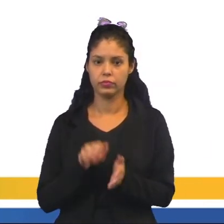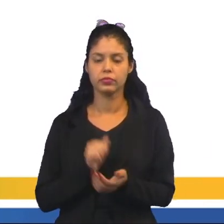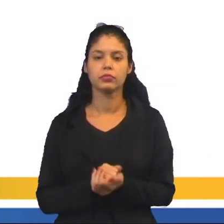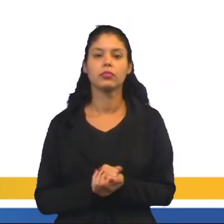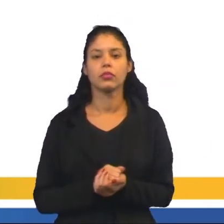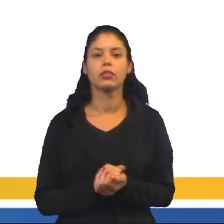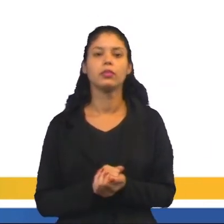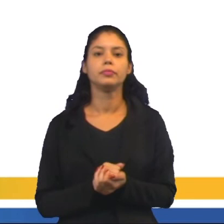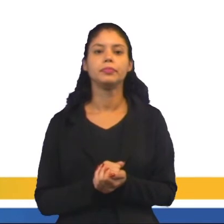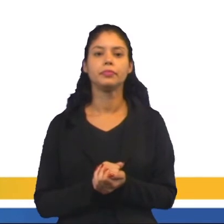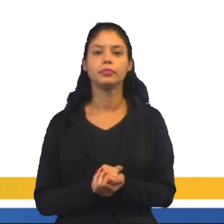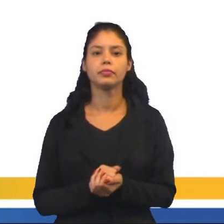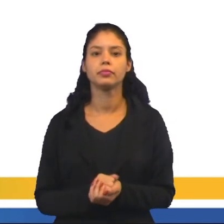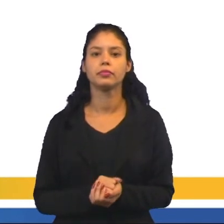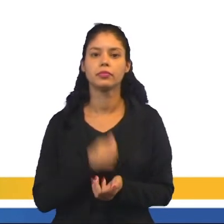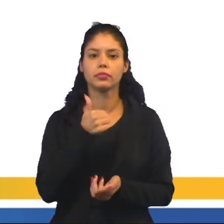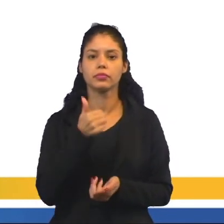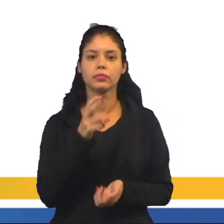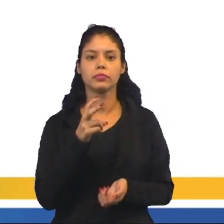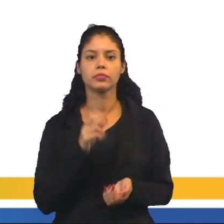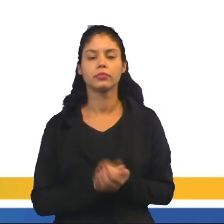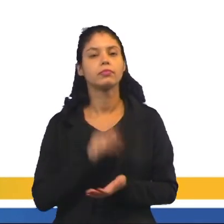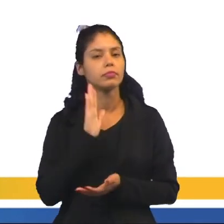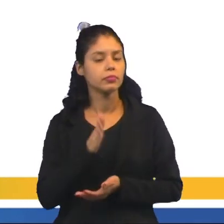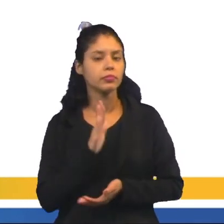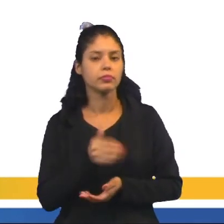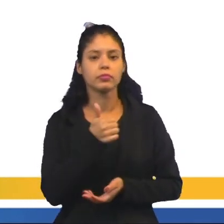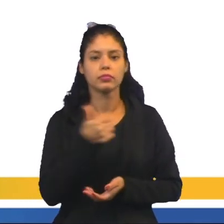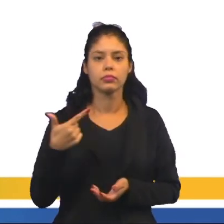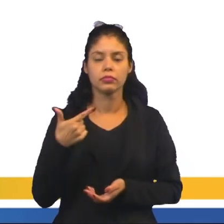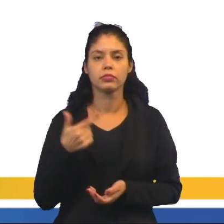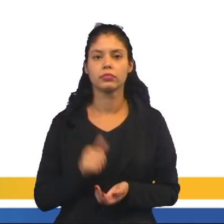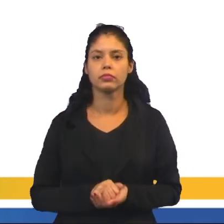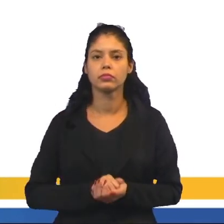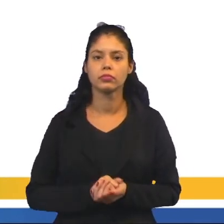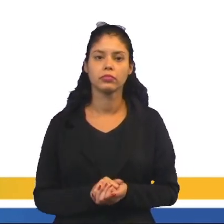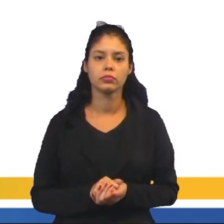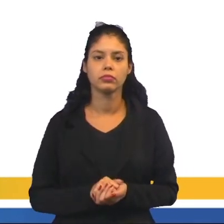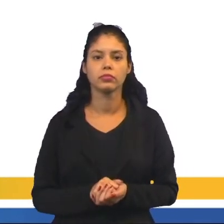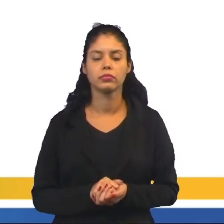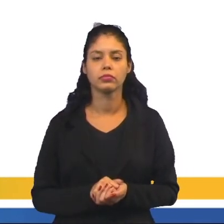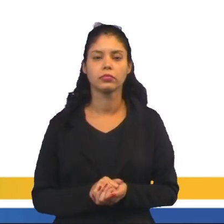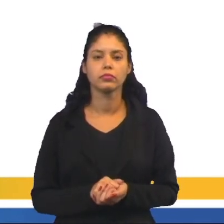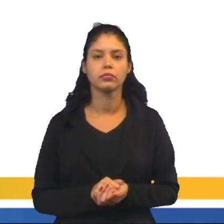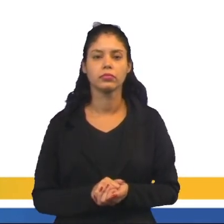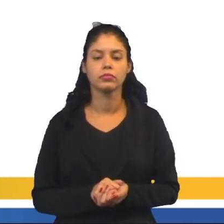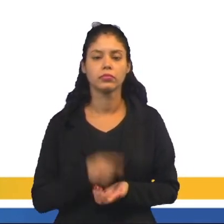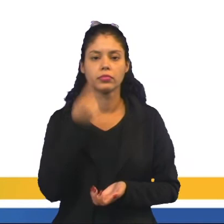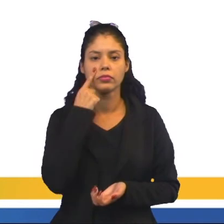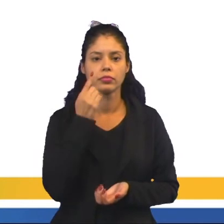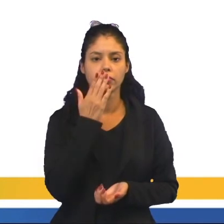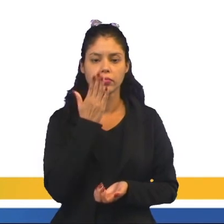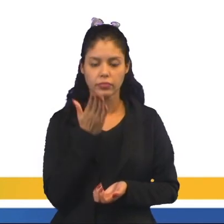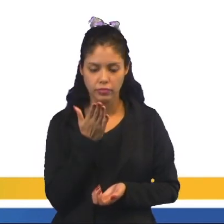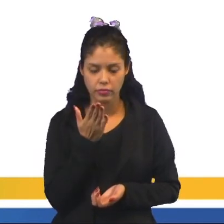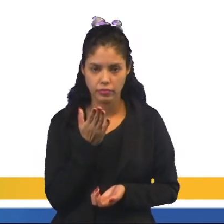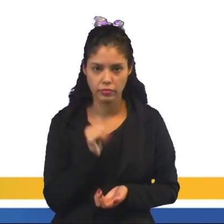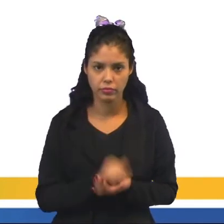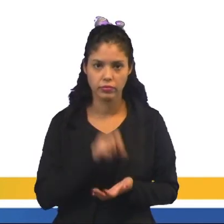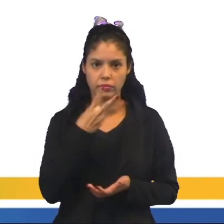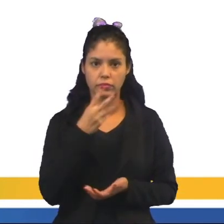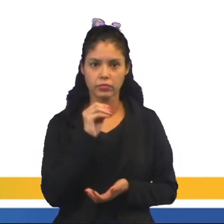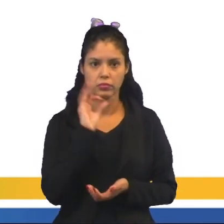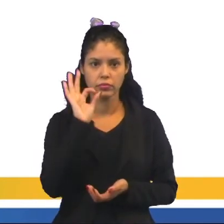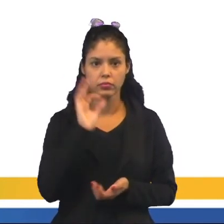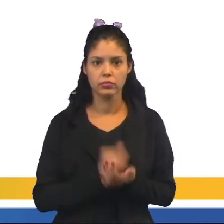celular. Com 15 graus já de curvatura, que vale a 12 quilos esse olhar para o celular. Com 30